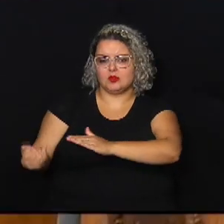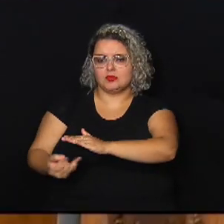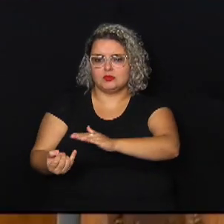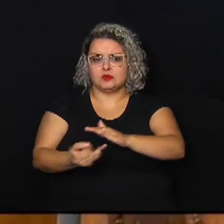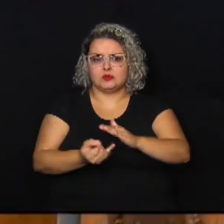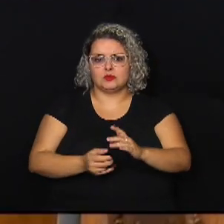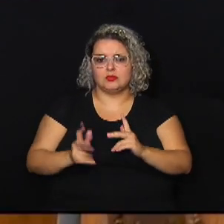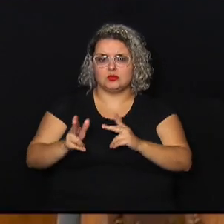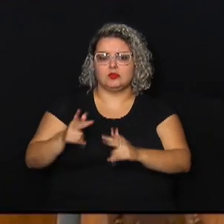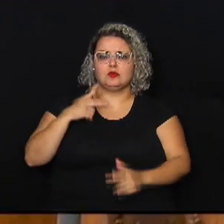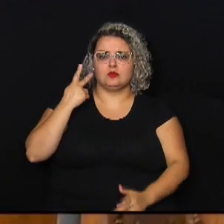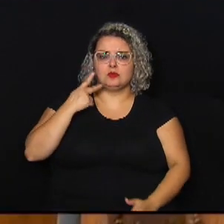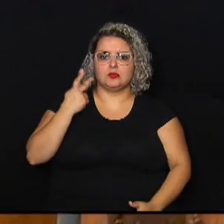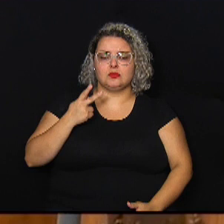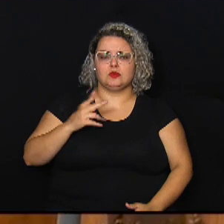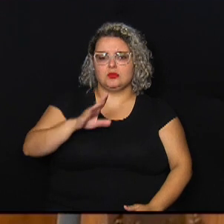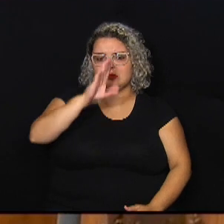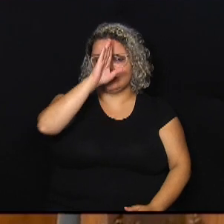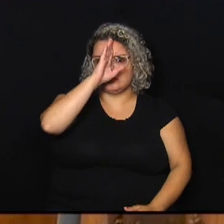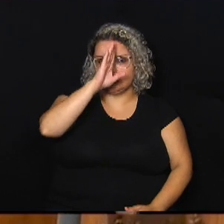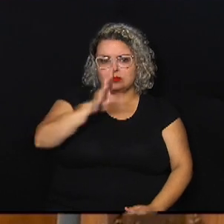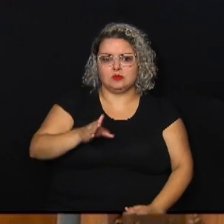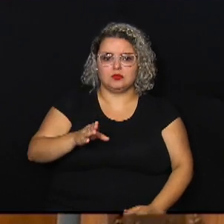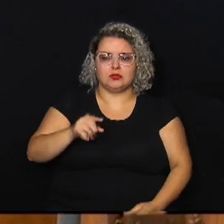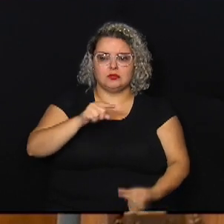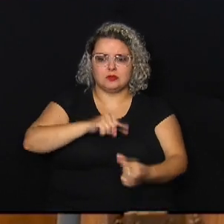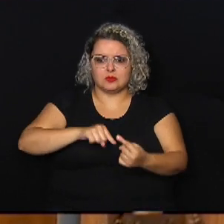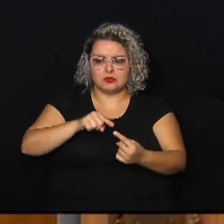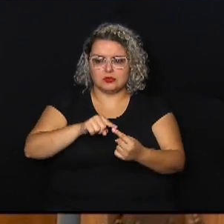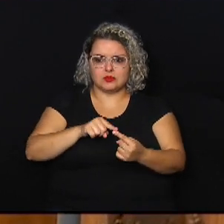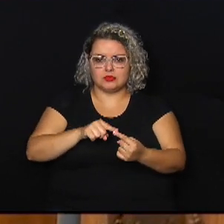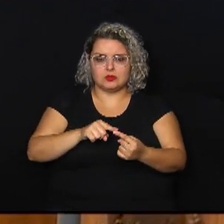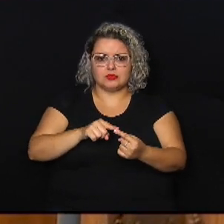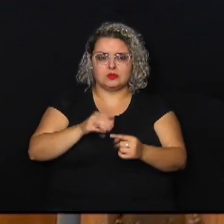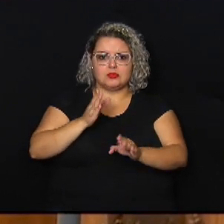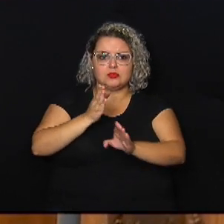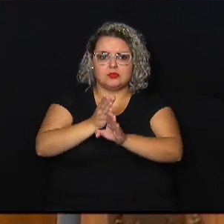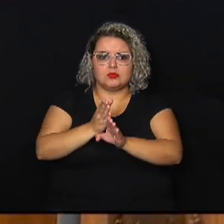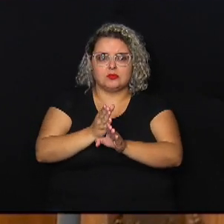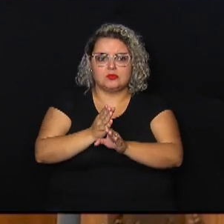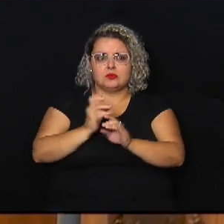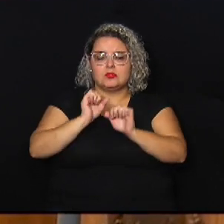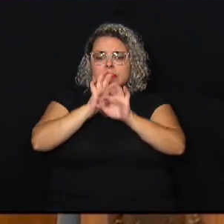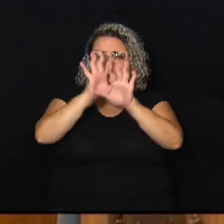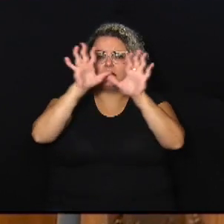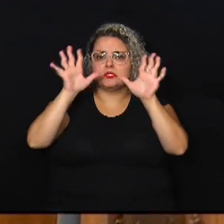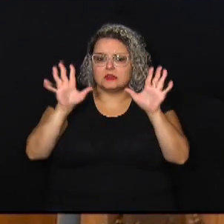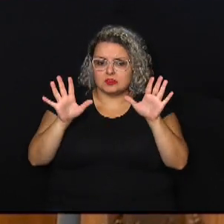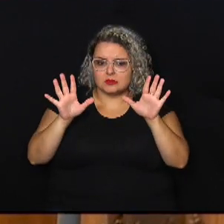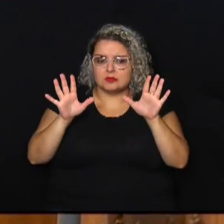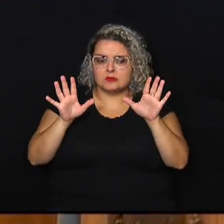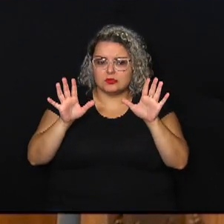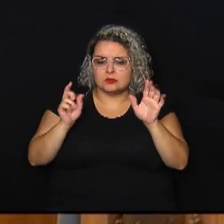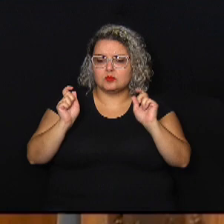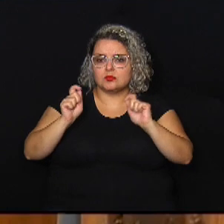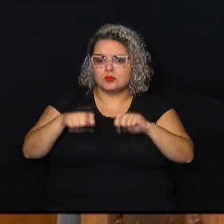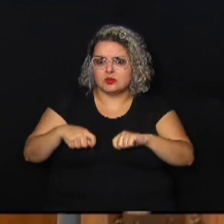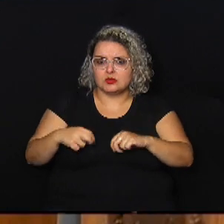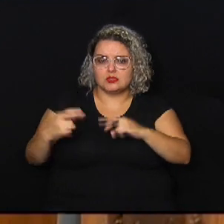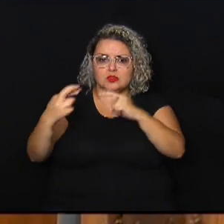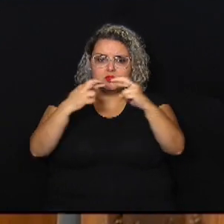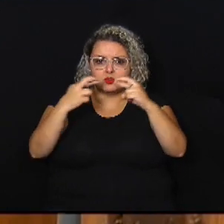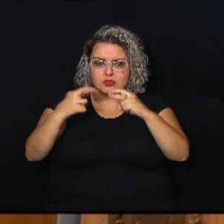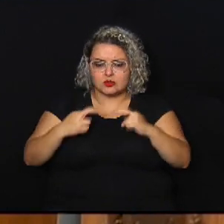com o parlamentar, o principal objetivo do encontro foi garantir a transparência e possibilidade de